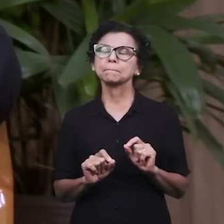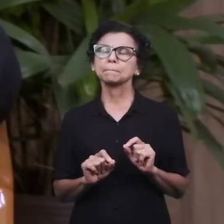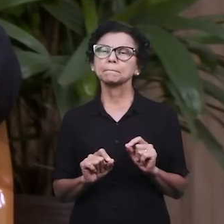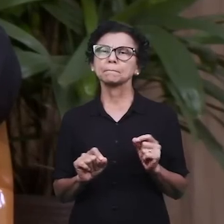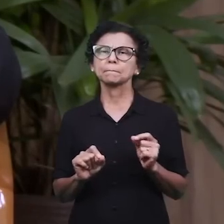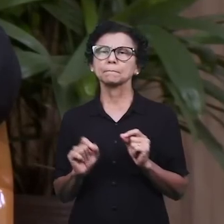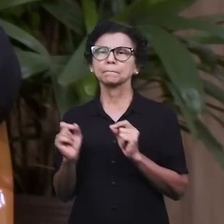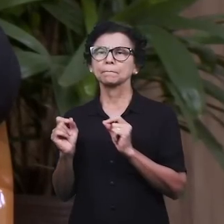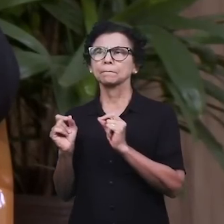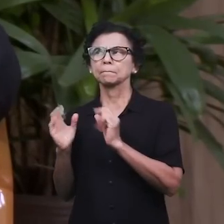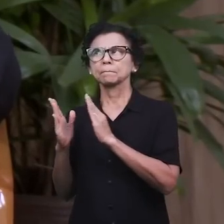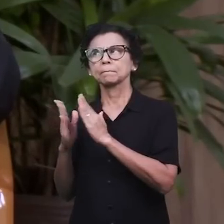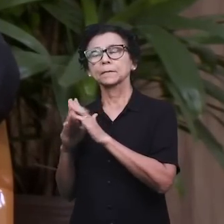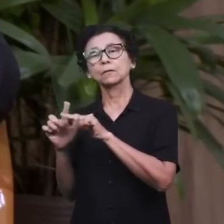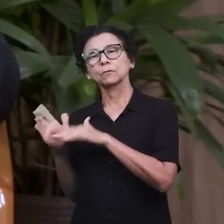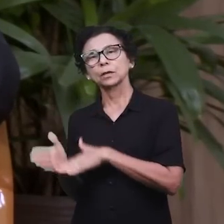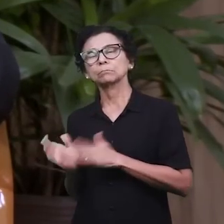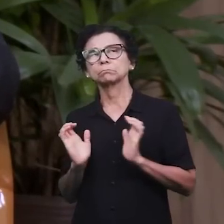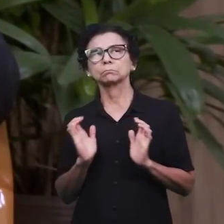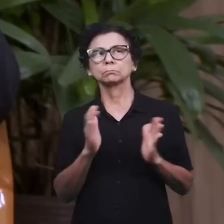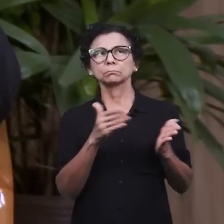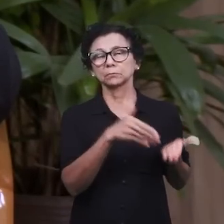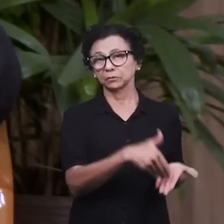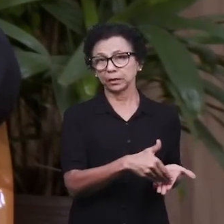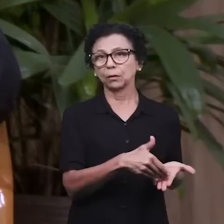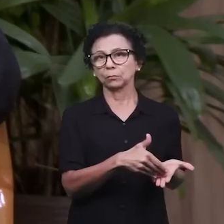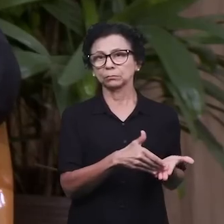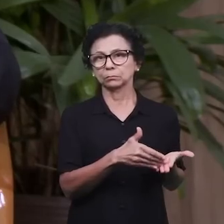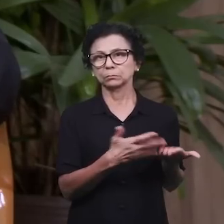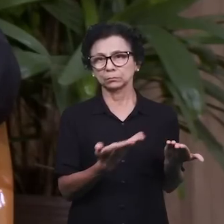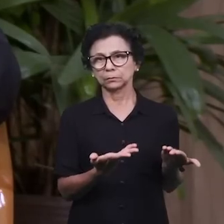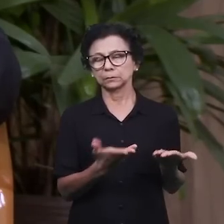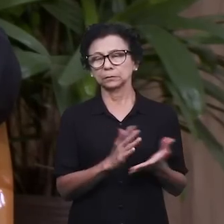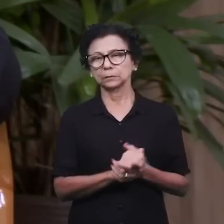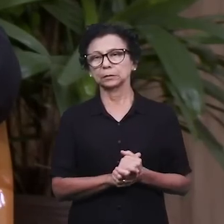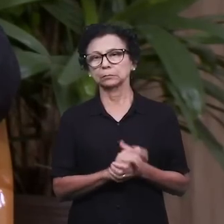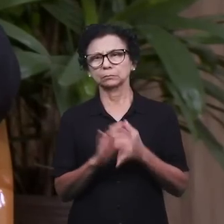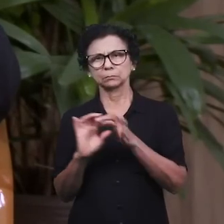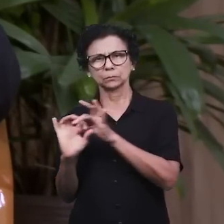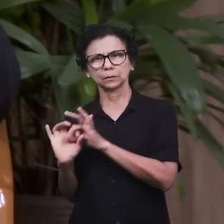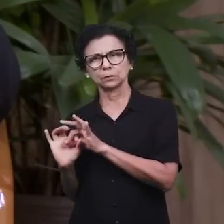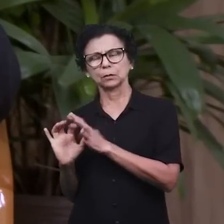e as parábolas do Evangelho de Mateus, capítulo 13.